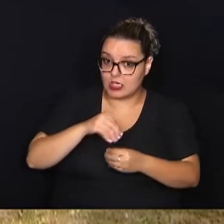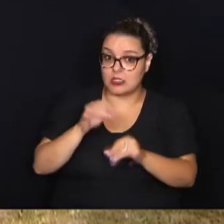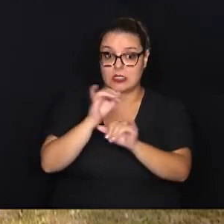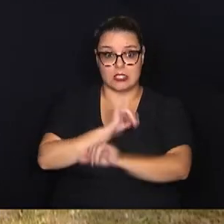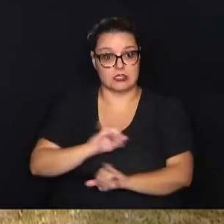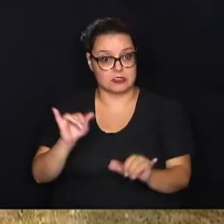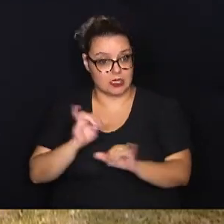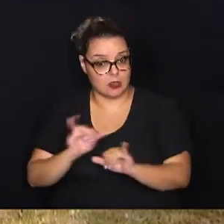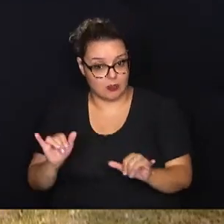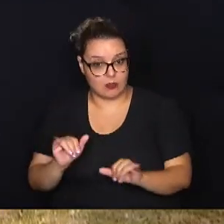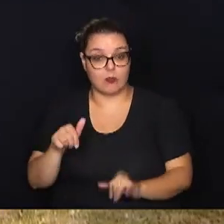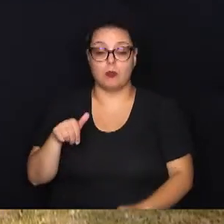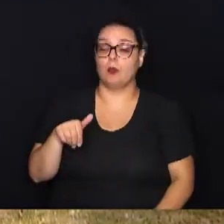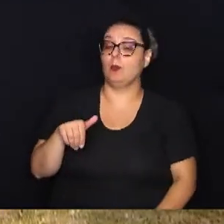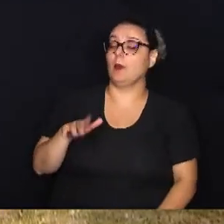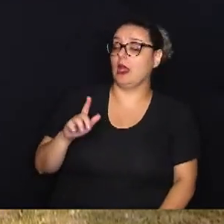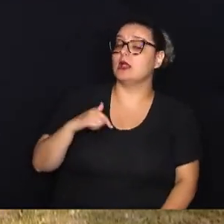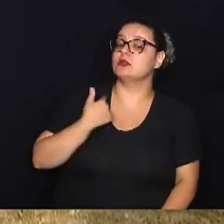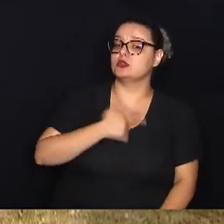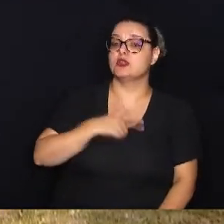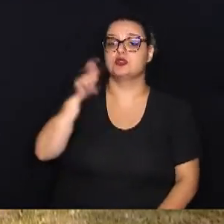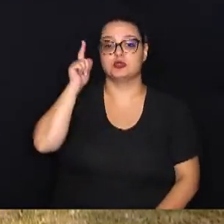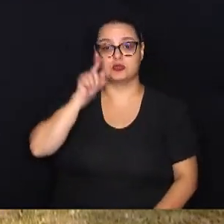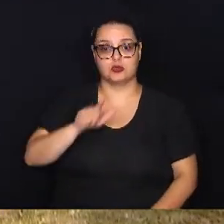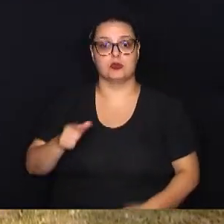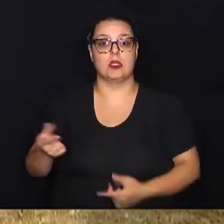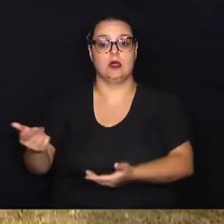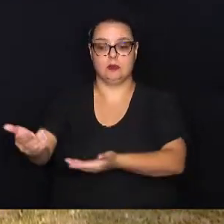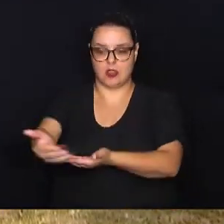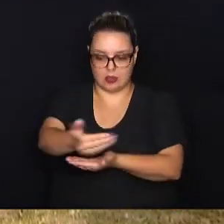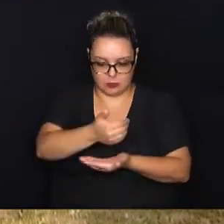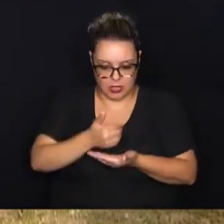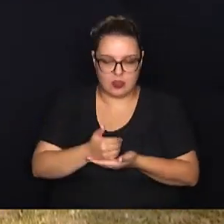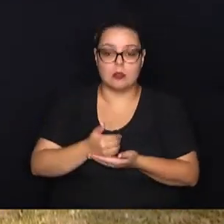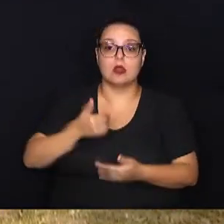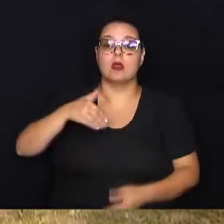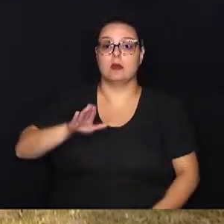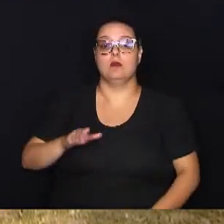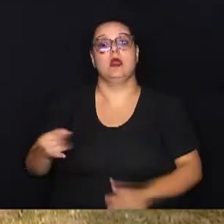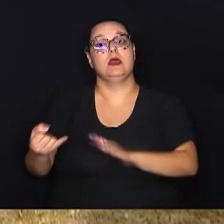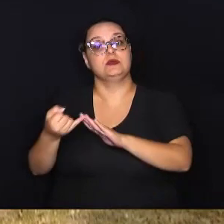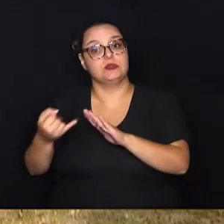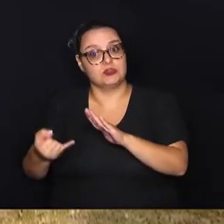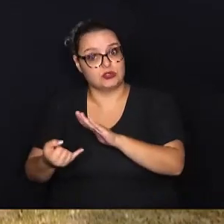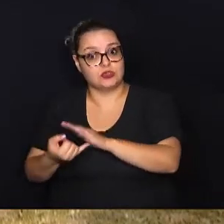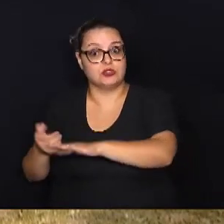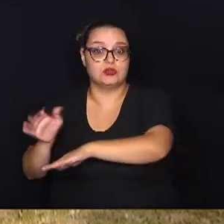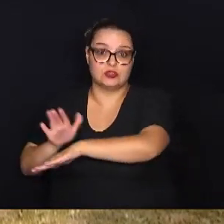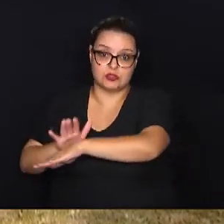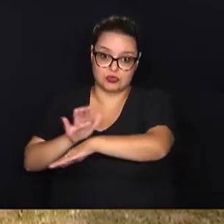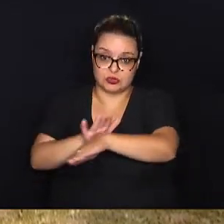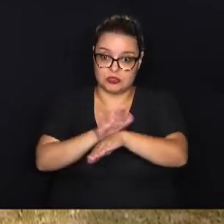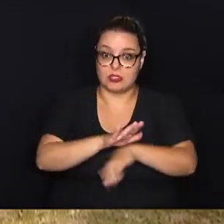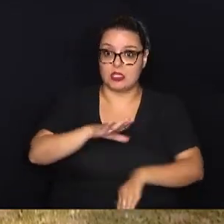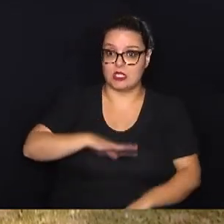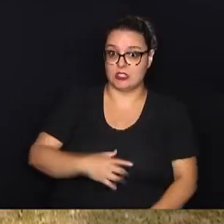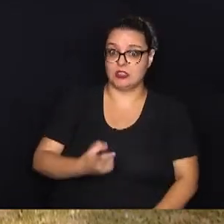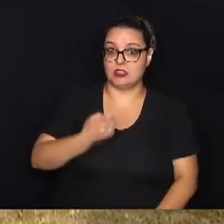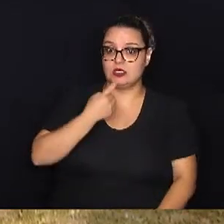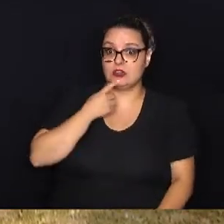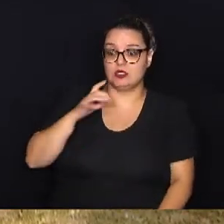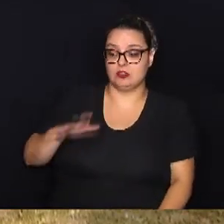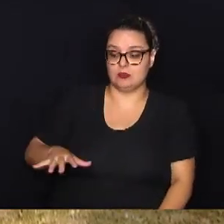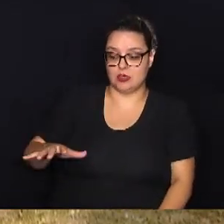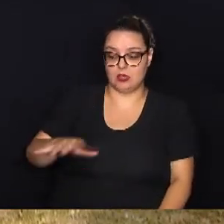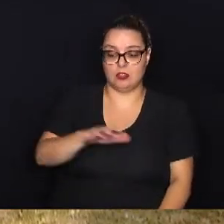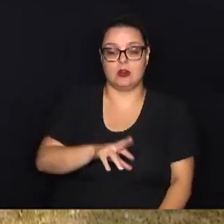campanha, mais nós conseguiremos arrecadar e mais instituições de Campinas e da